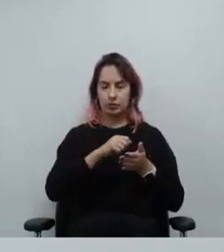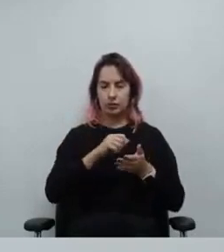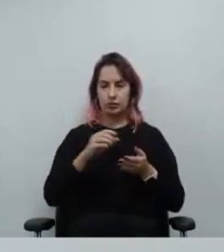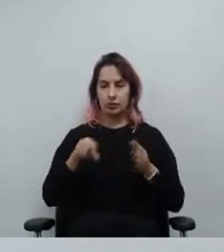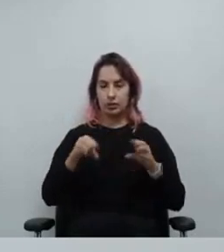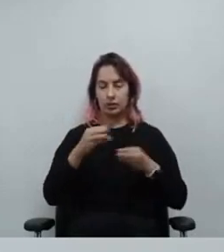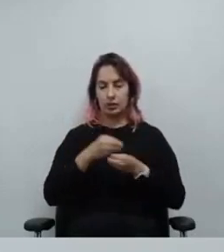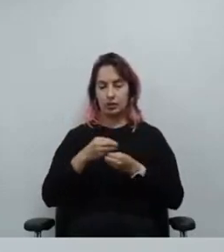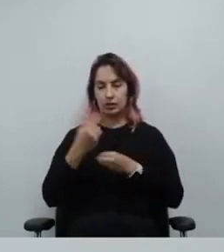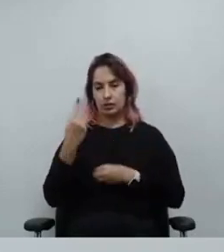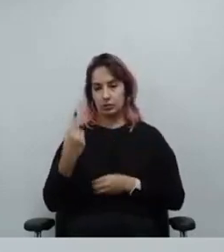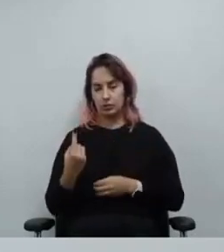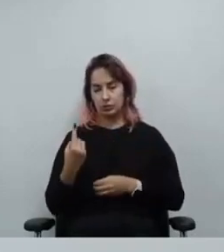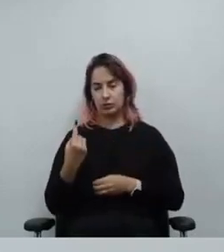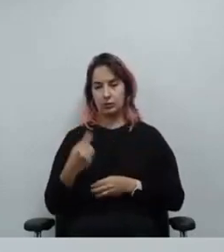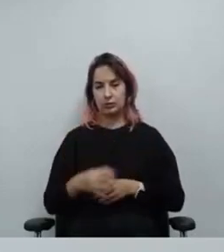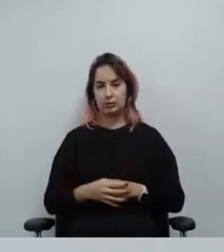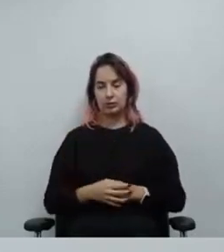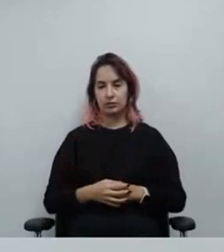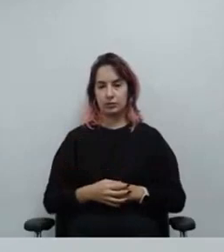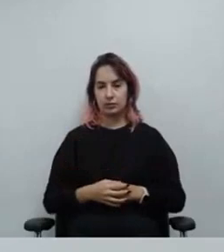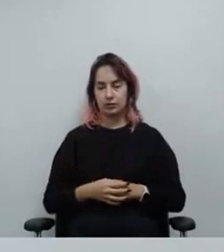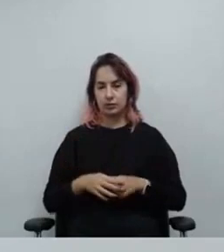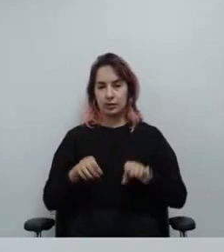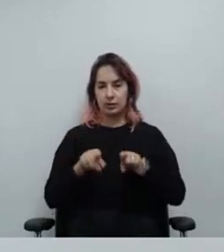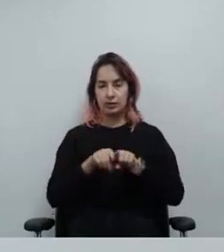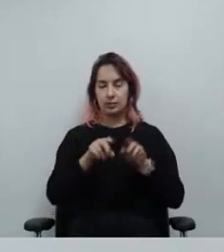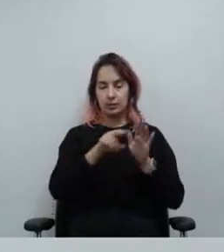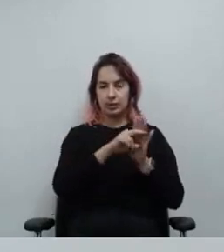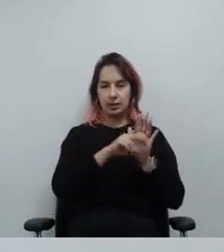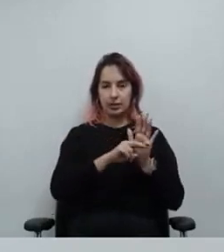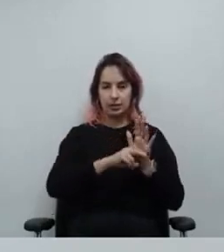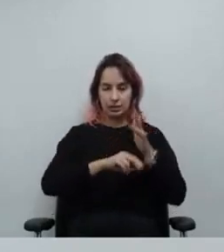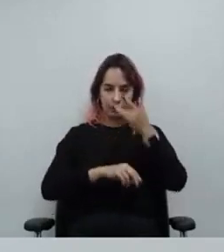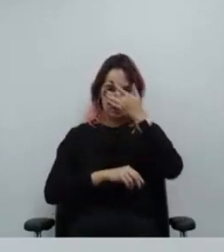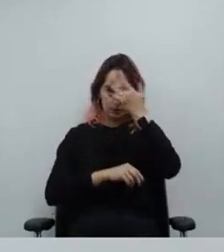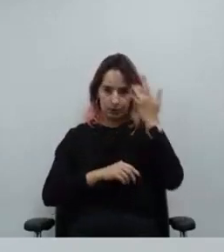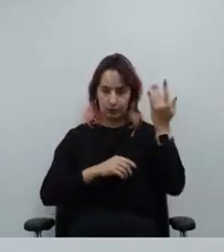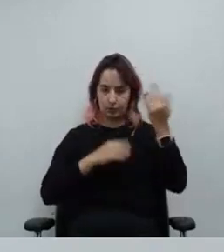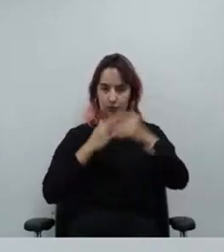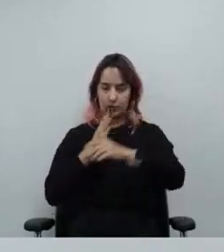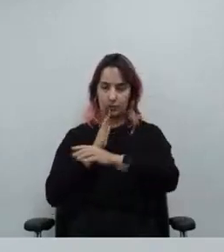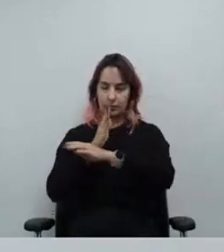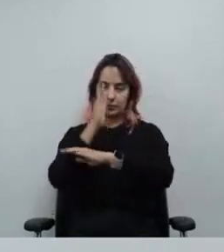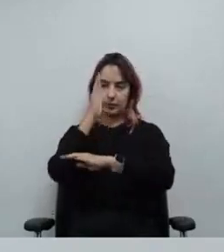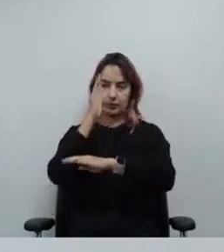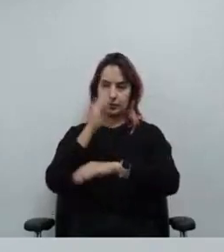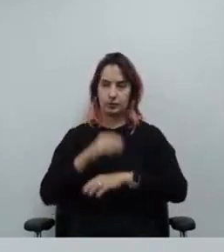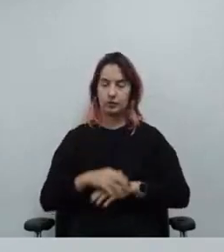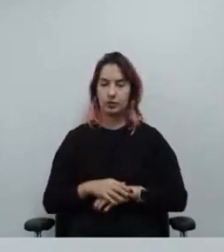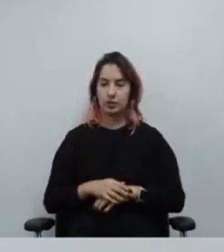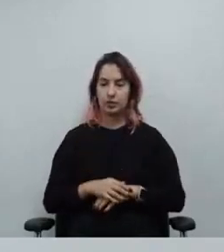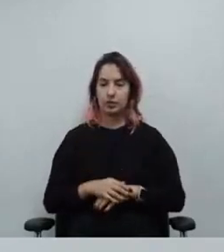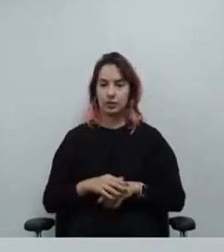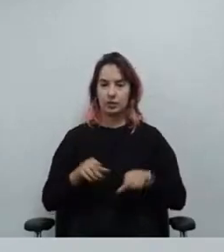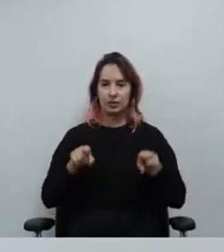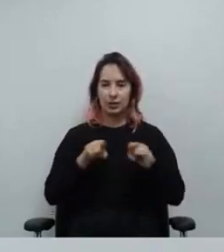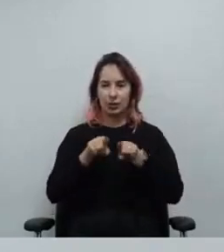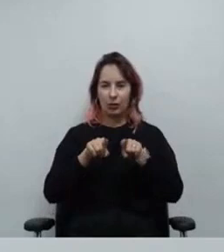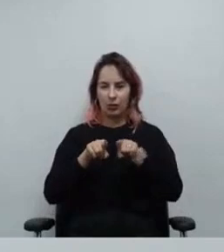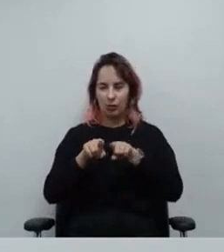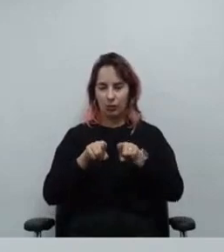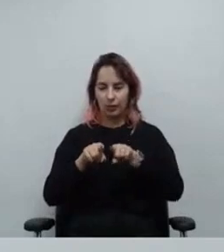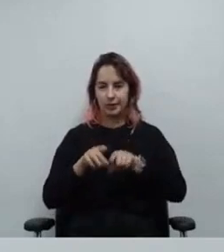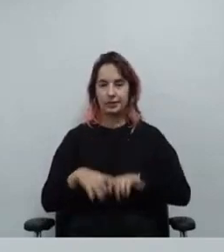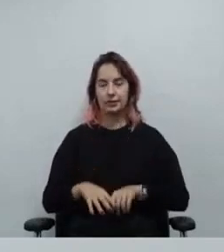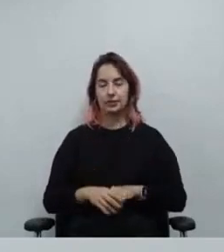edital. Segue o anexo único e a lista de candidatos aprovados na ampla concorrência,